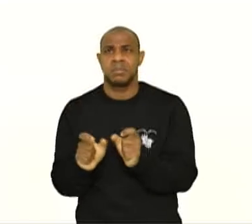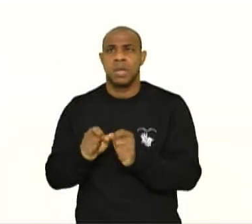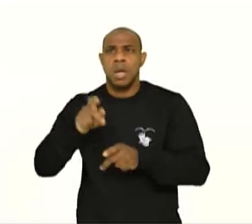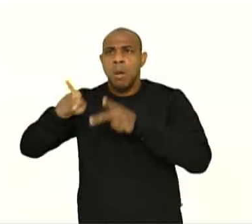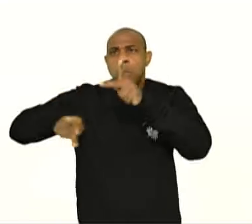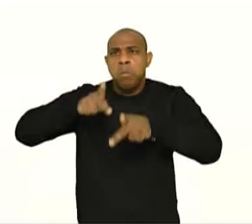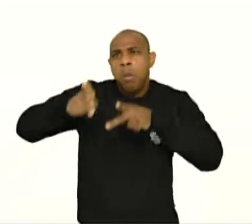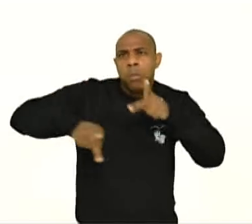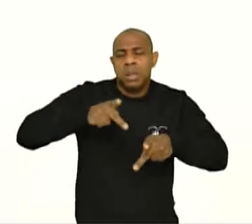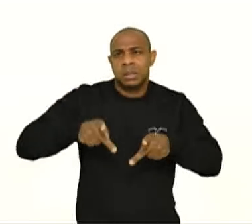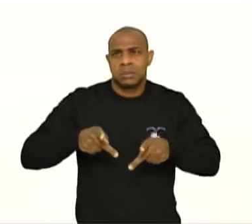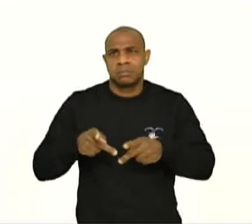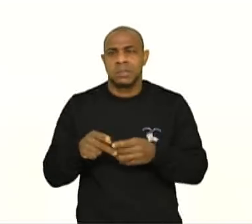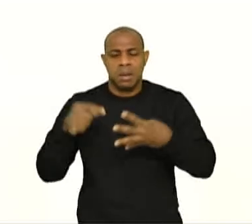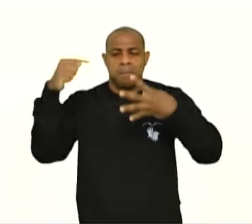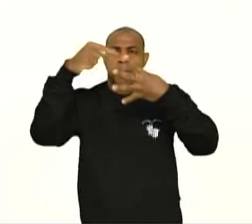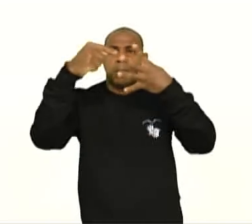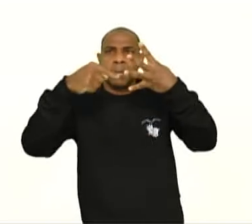voltamos.